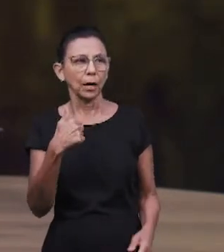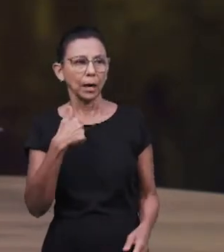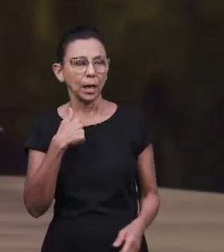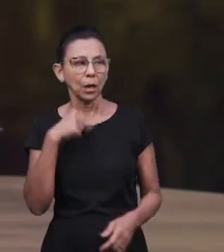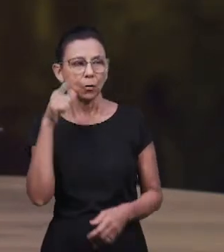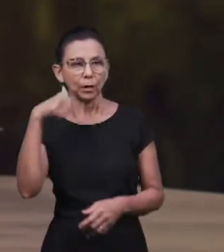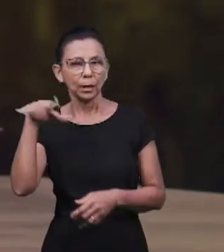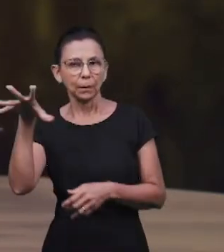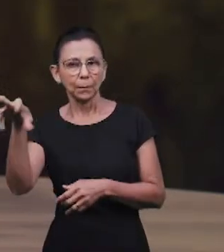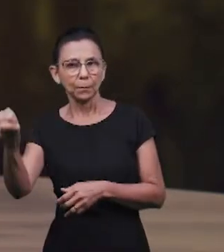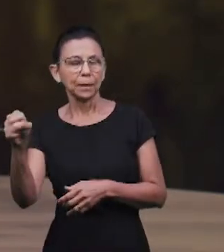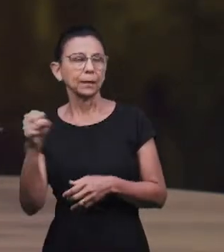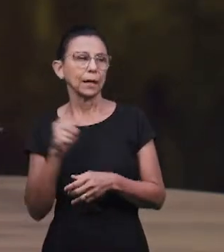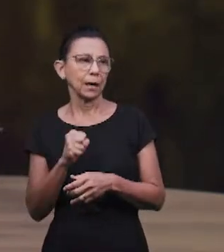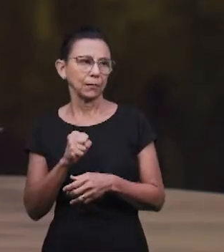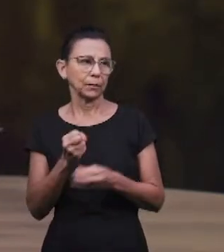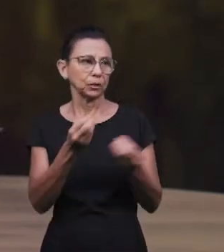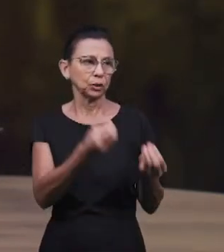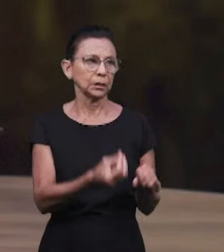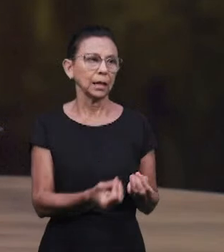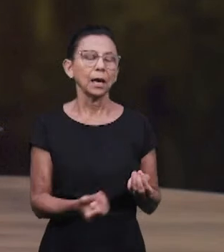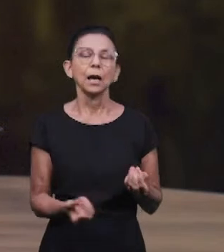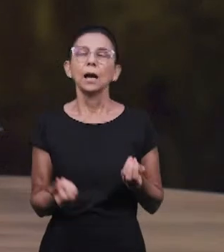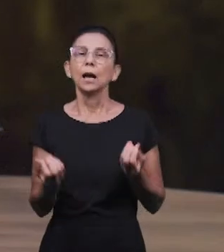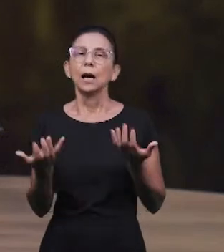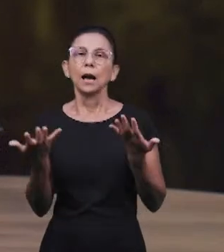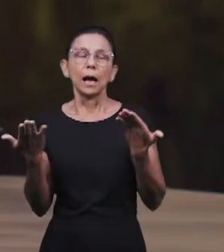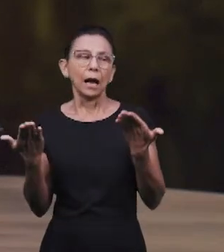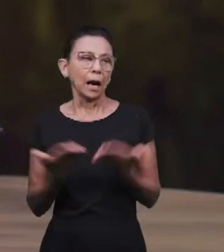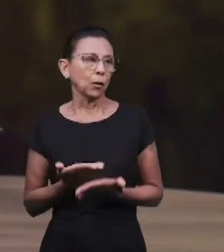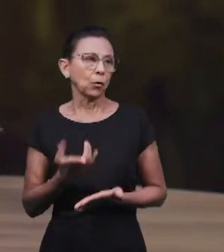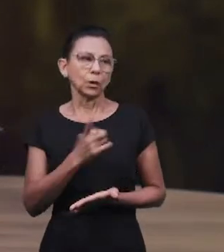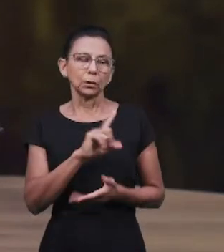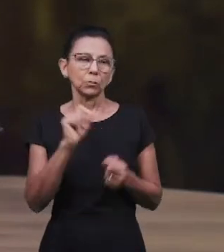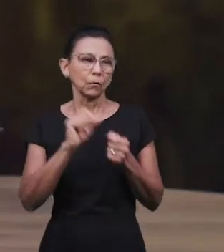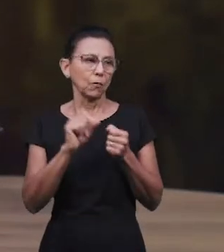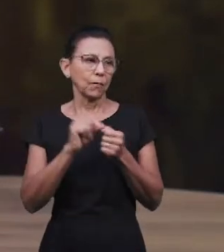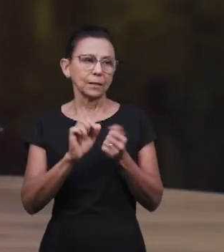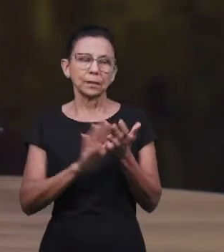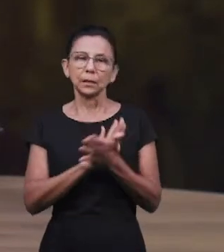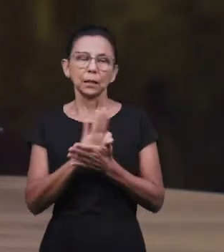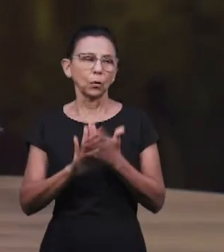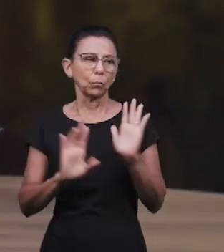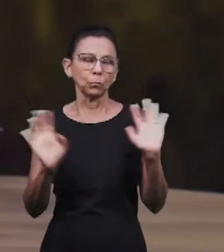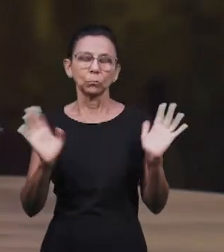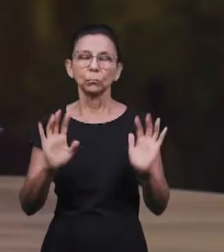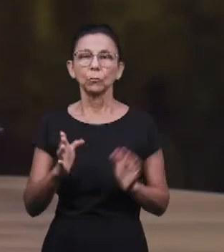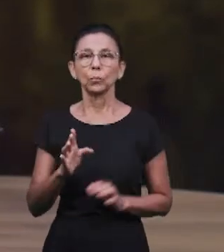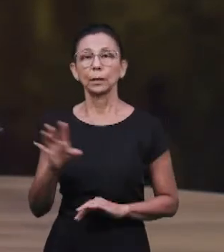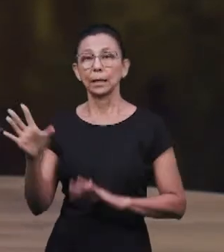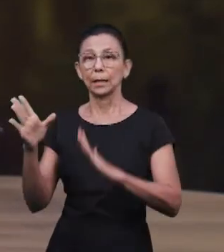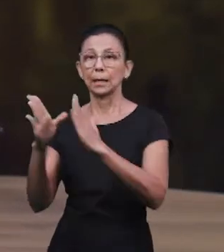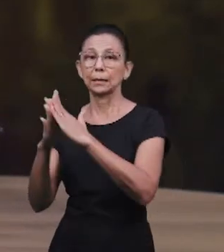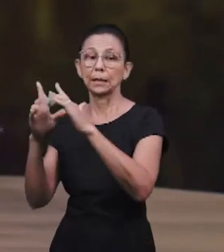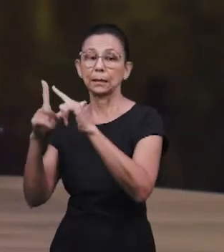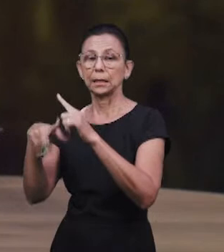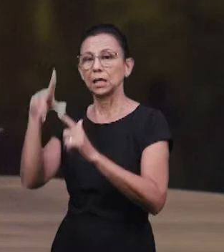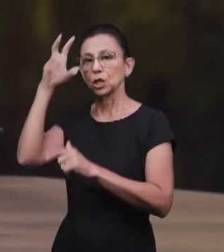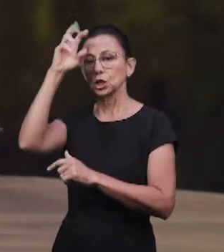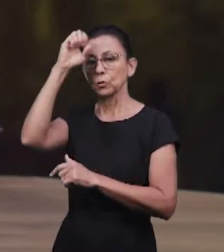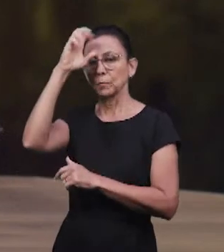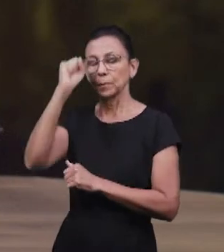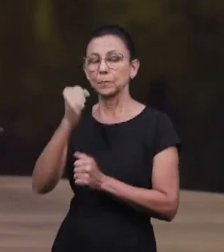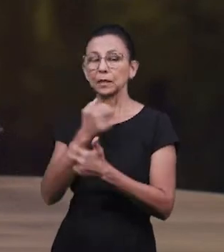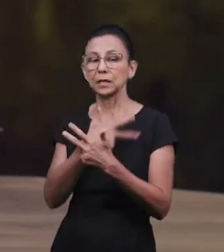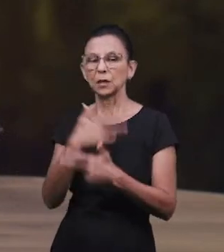senhor. Isso também não vou fazer mais. E por quê? Porque eu aprendi na igreja que isso é